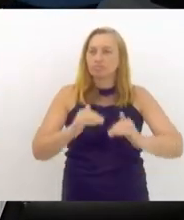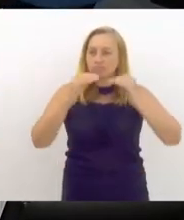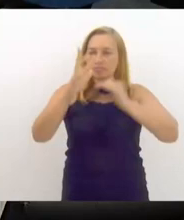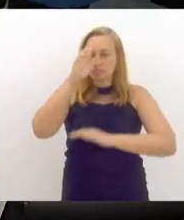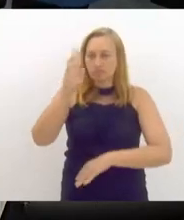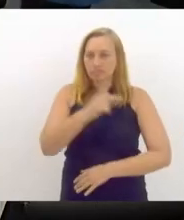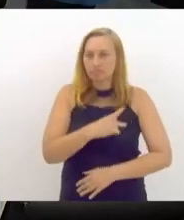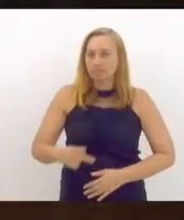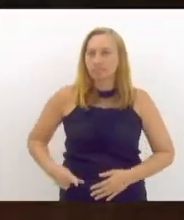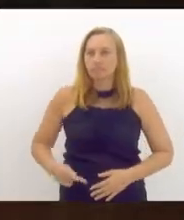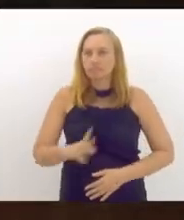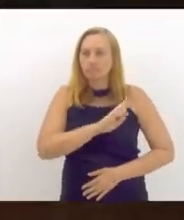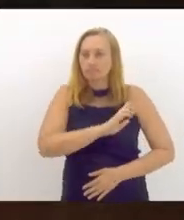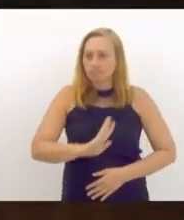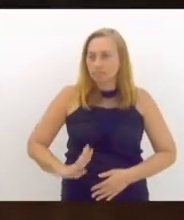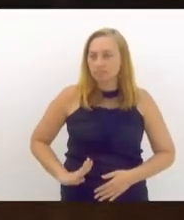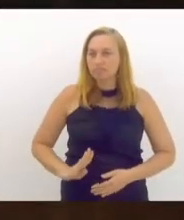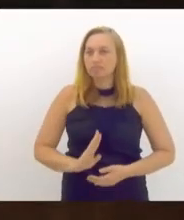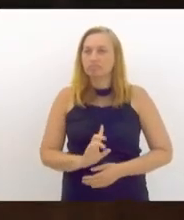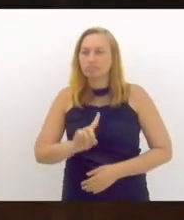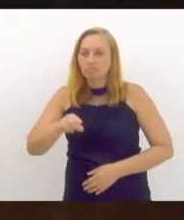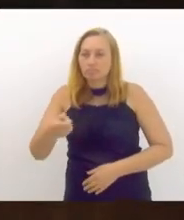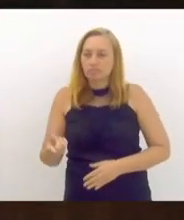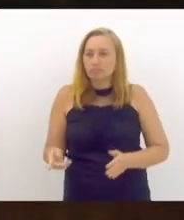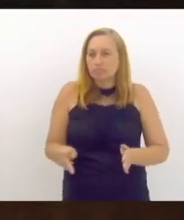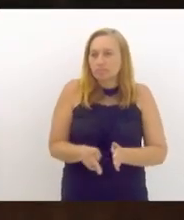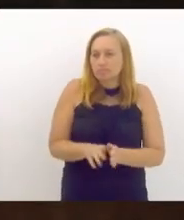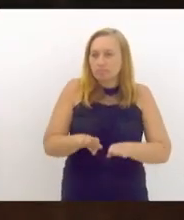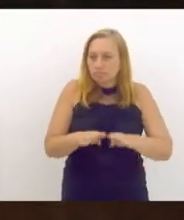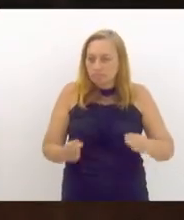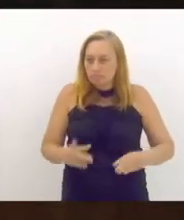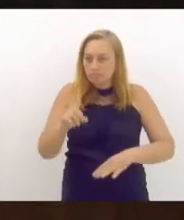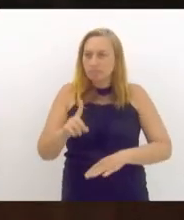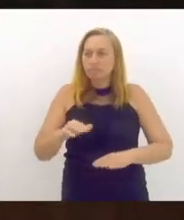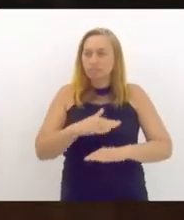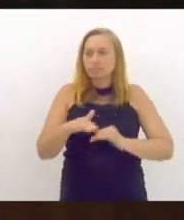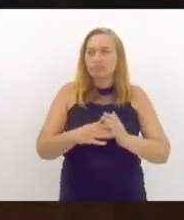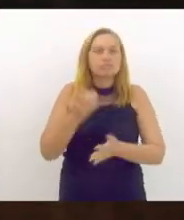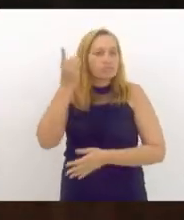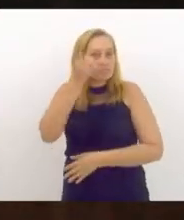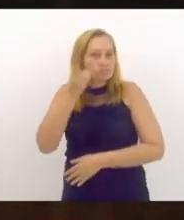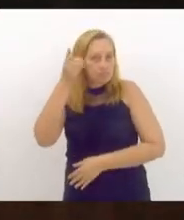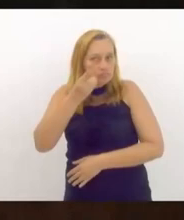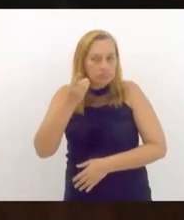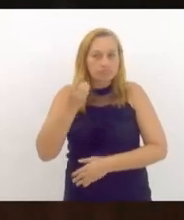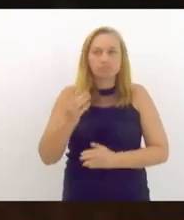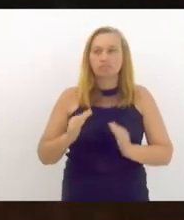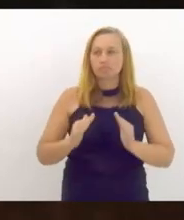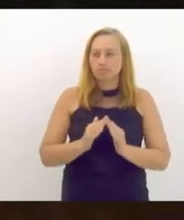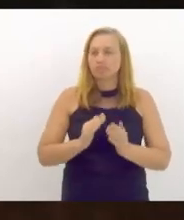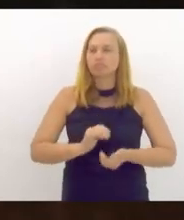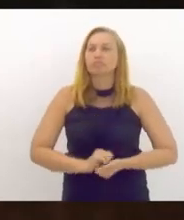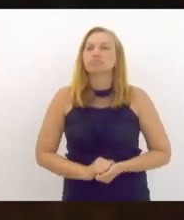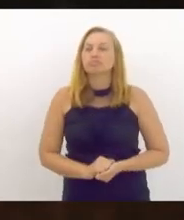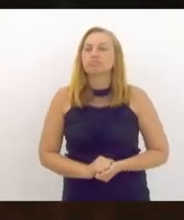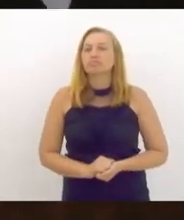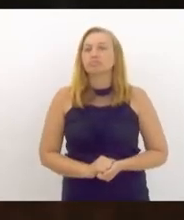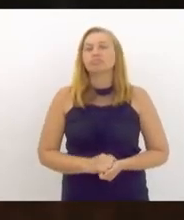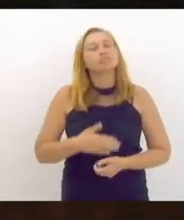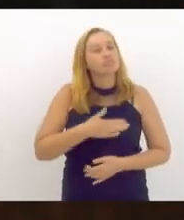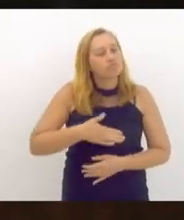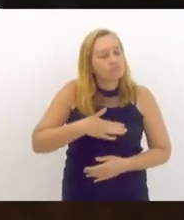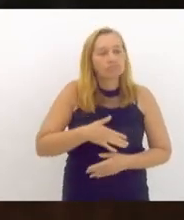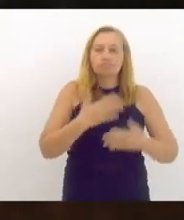Bacelar, demais membros da mesa, todos os parlamentares, deputados e deputadas aqui presentes, eu gostaria